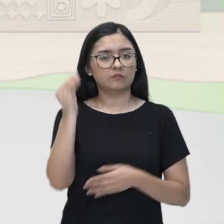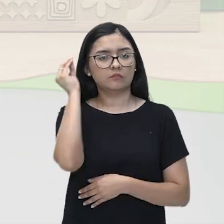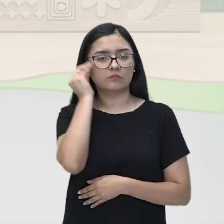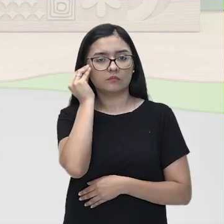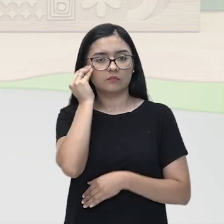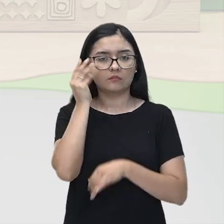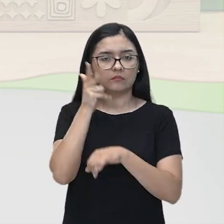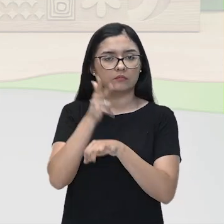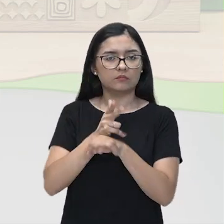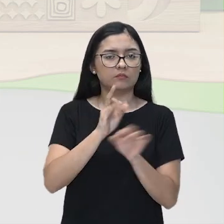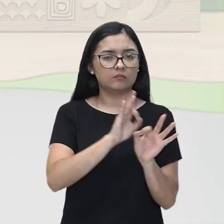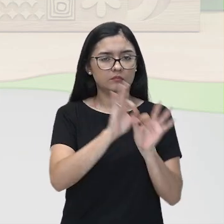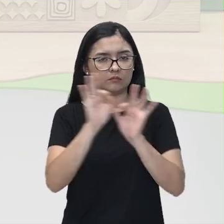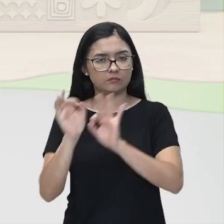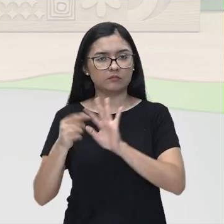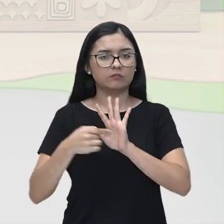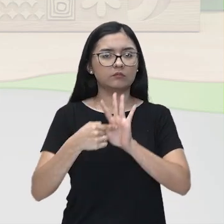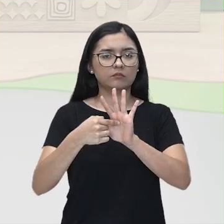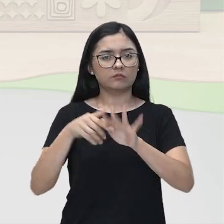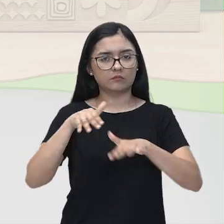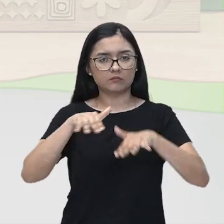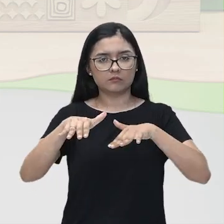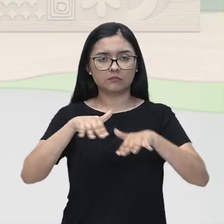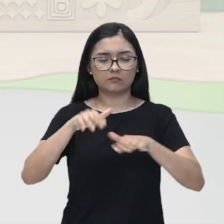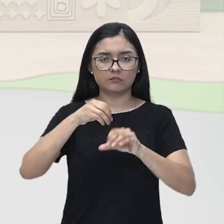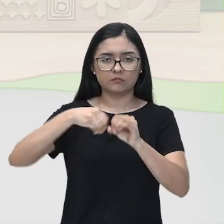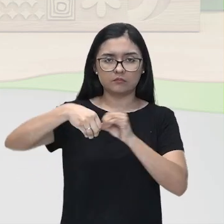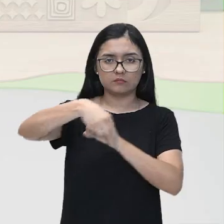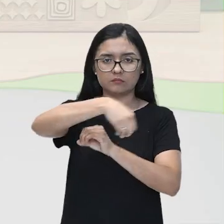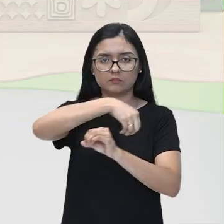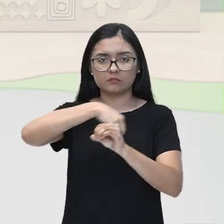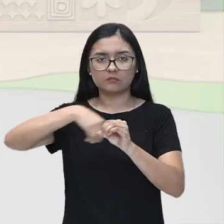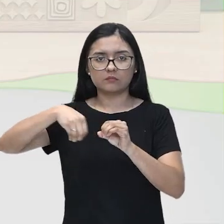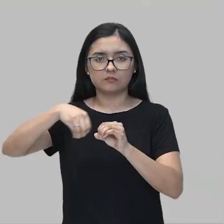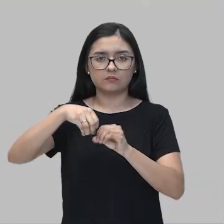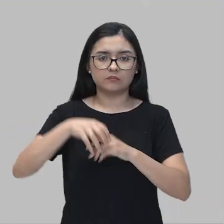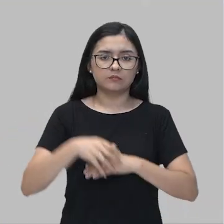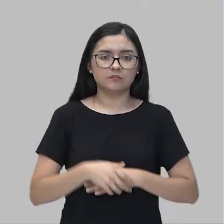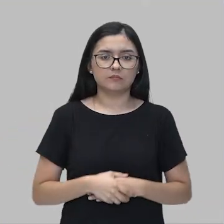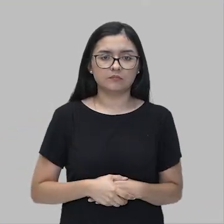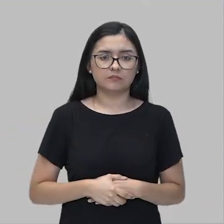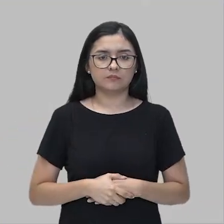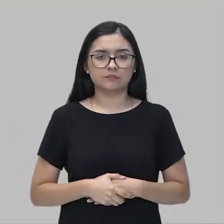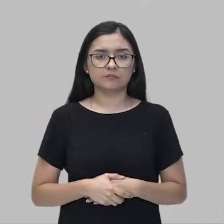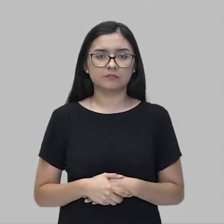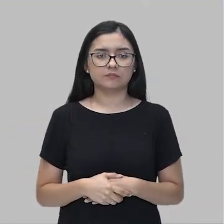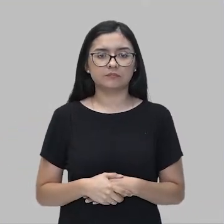uma animação sobre o movimento de translação.